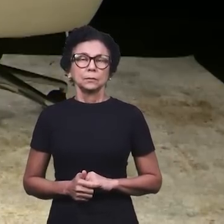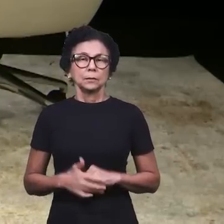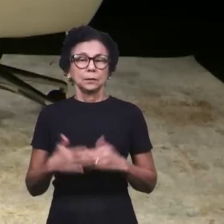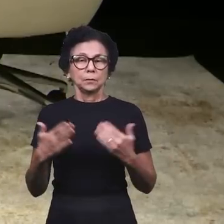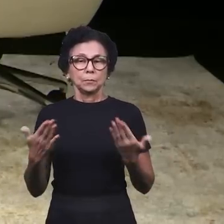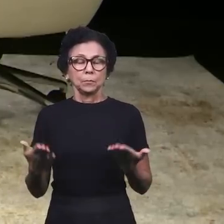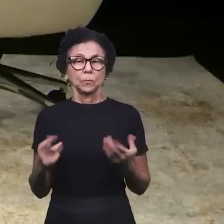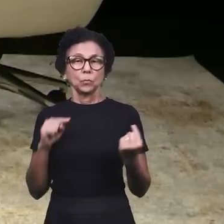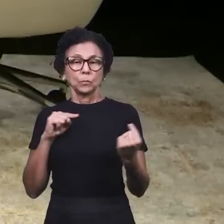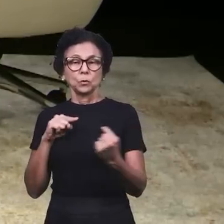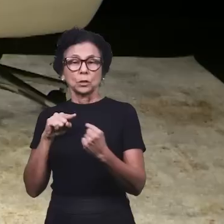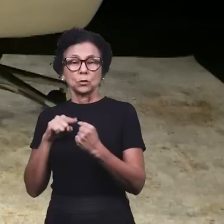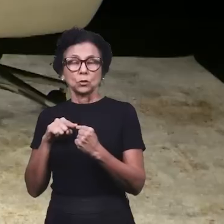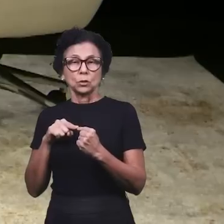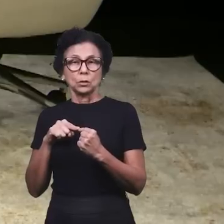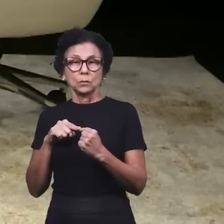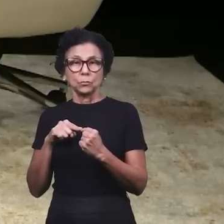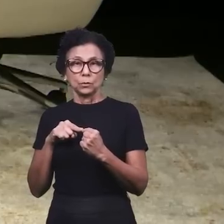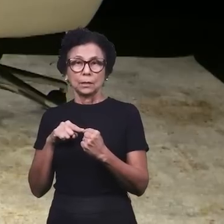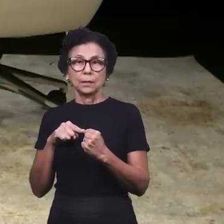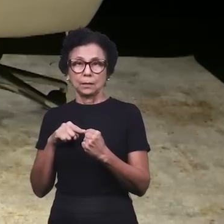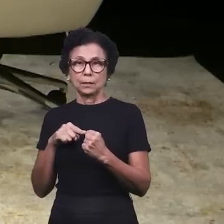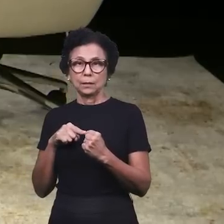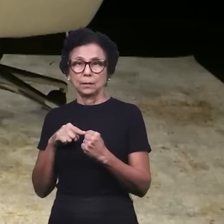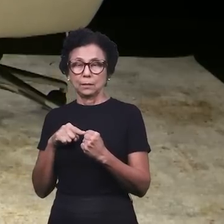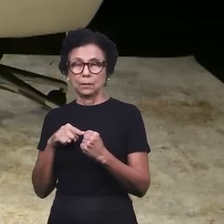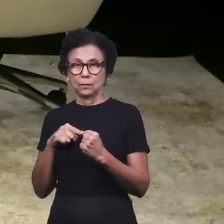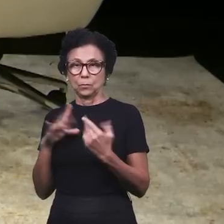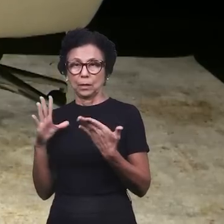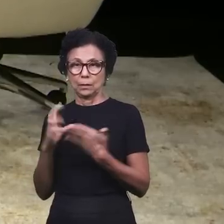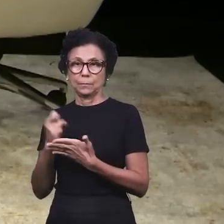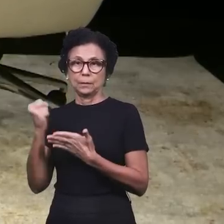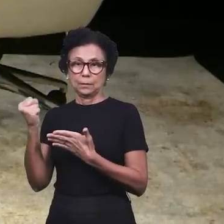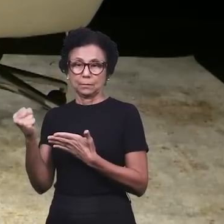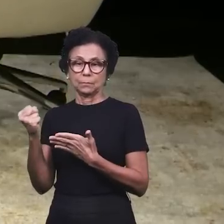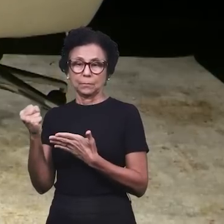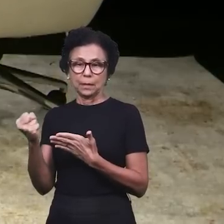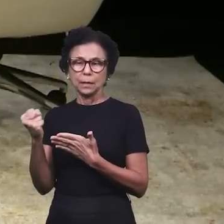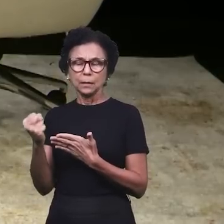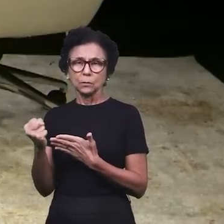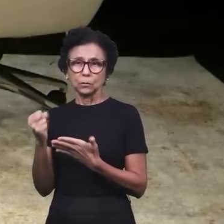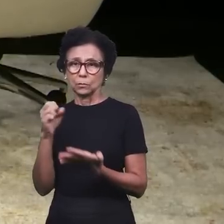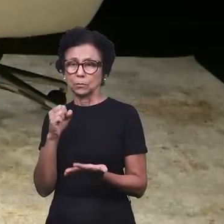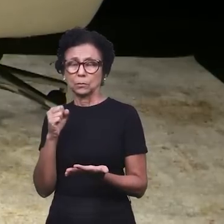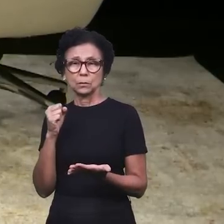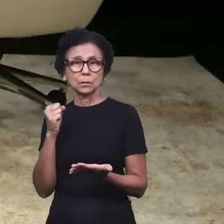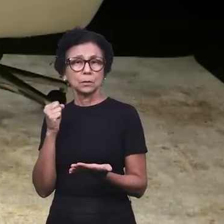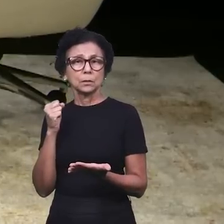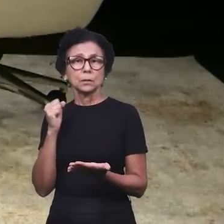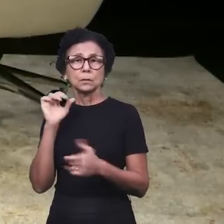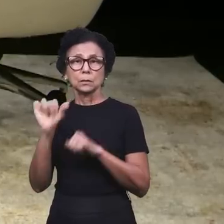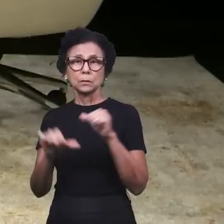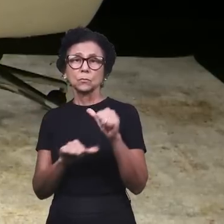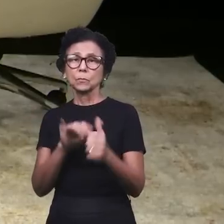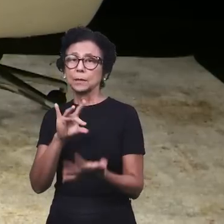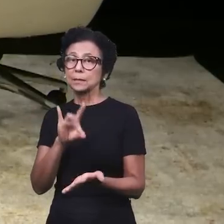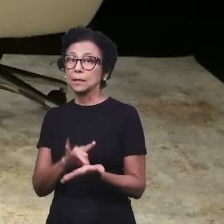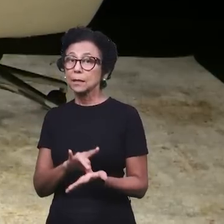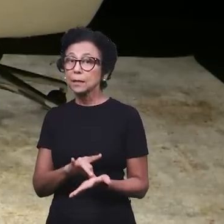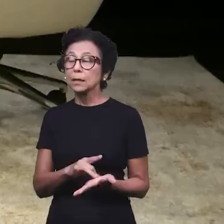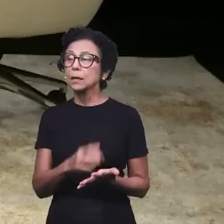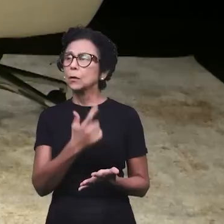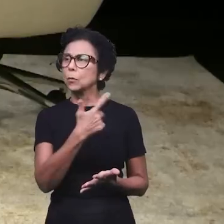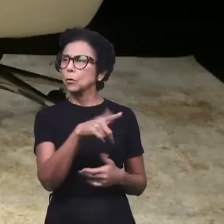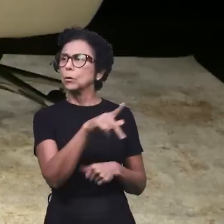ela se tornasse algo real. E influenciou outros países, né? Igual o grupo de Washington